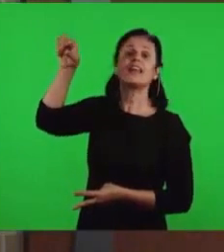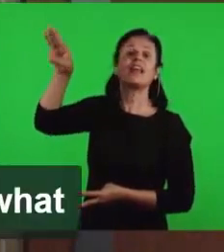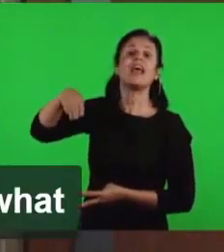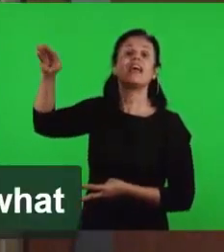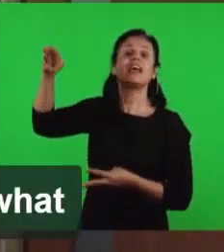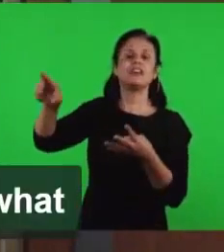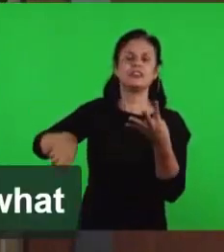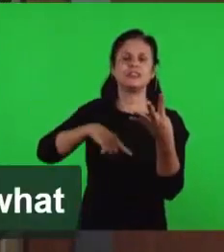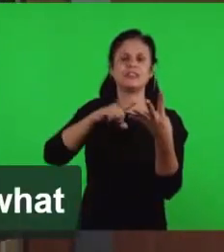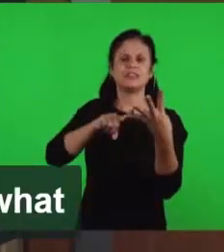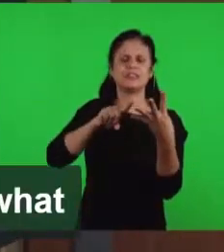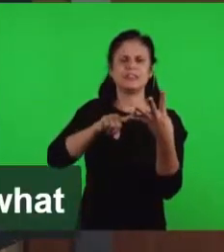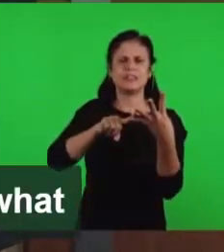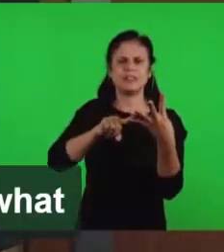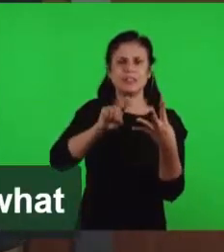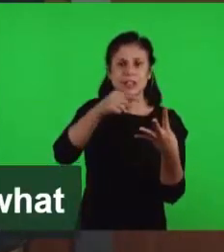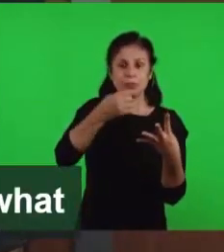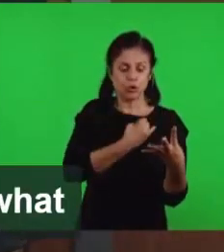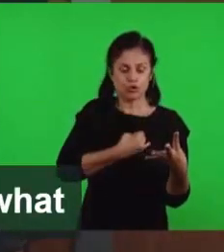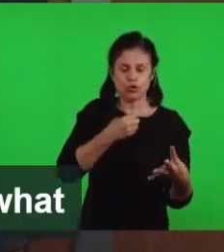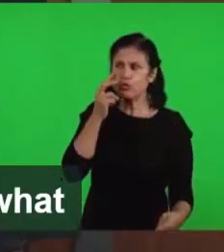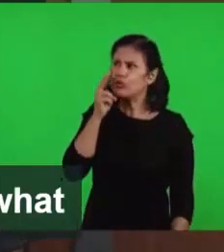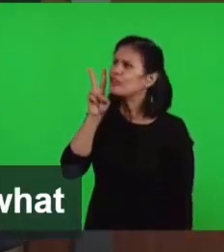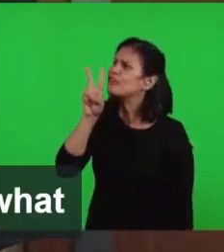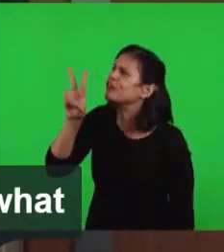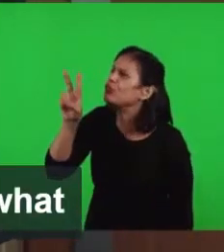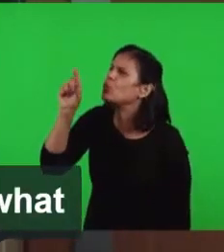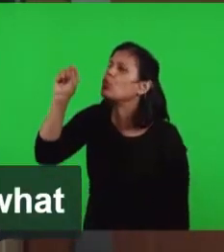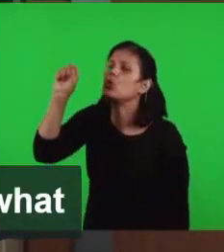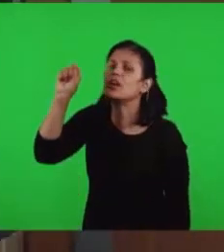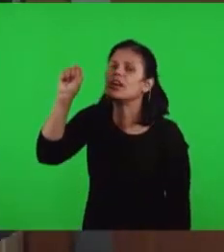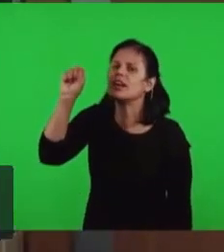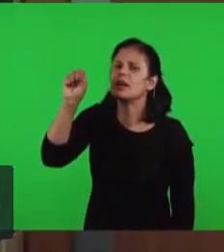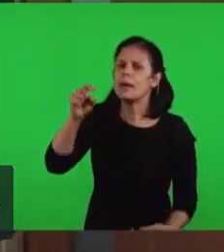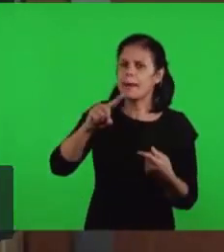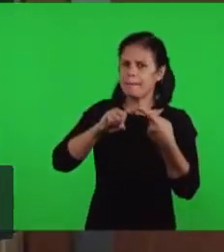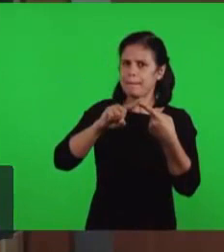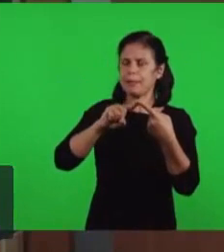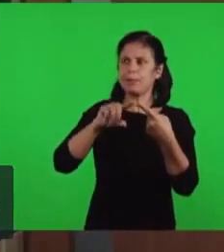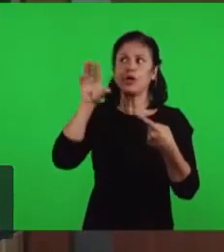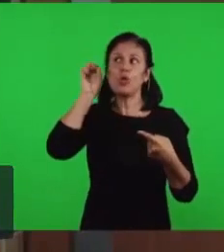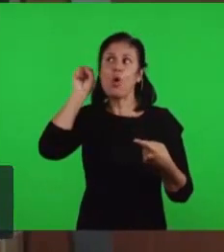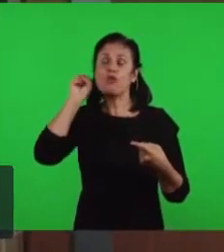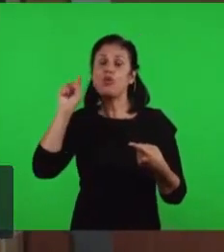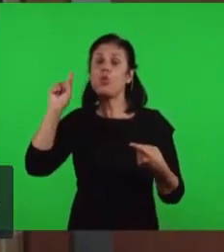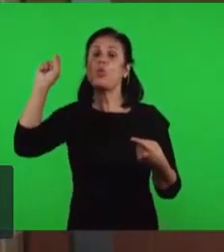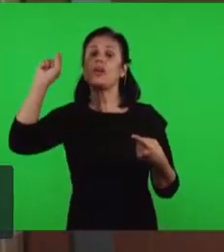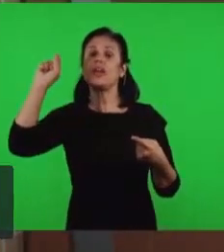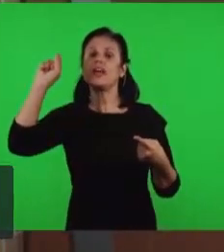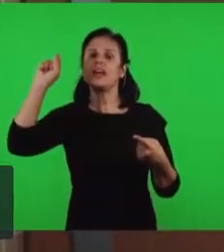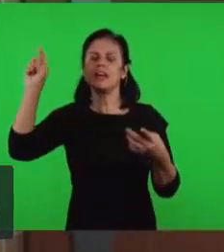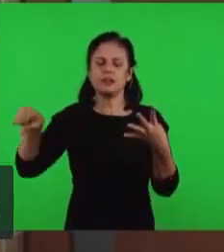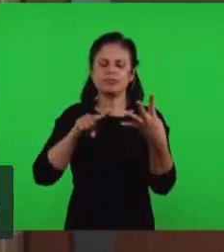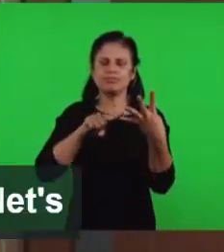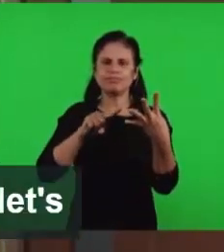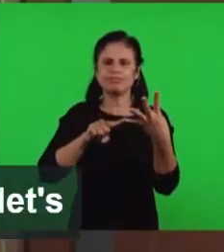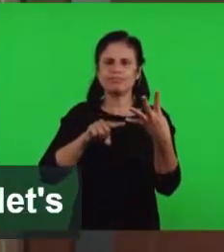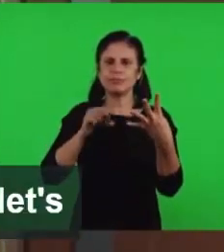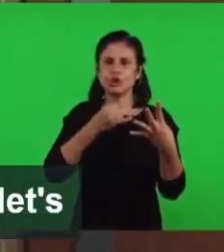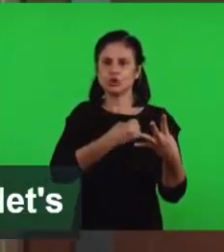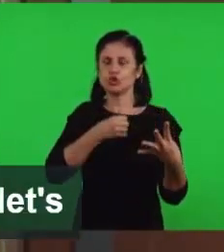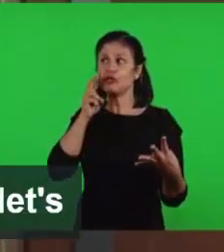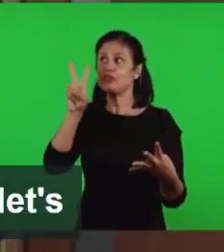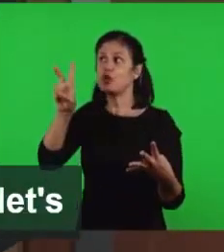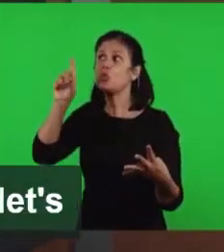o que João Viu aquilo que ele ouviu e aqui o que João Viu essas quatro perguntas vão ficar agora